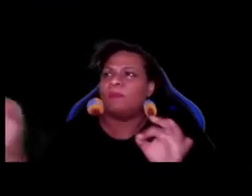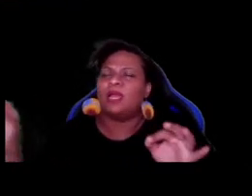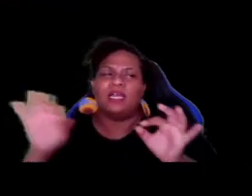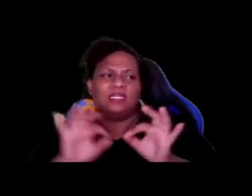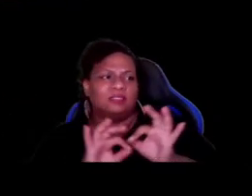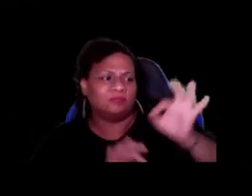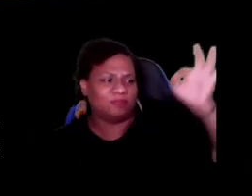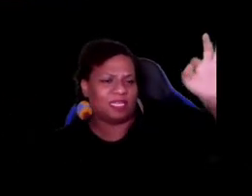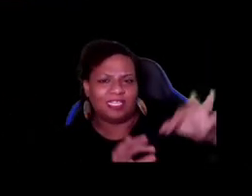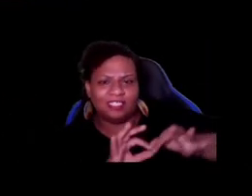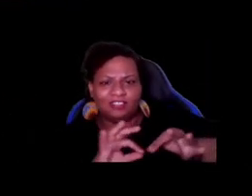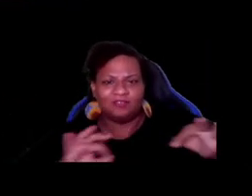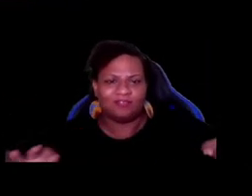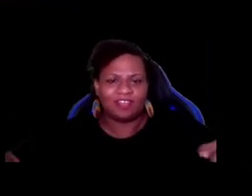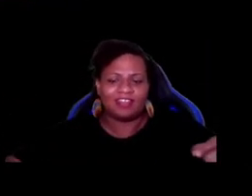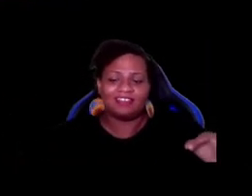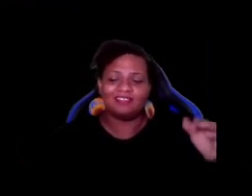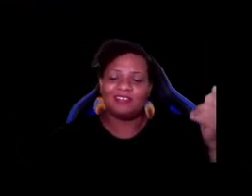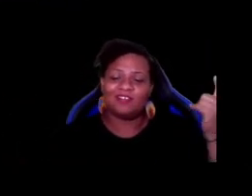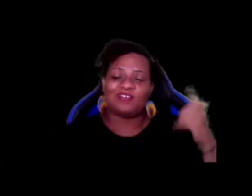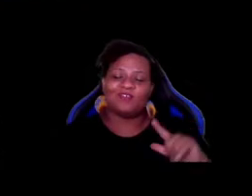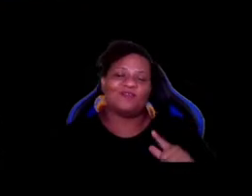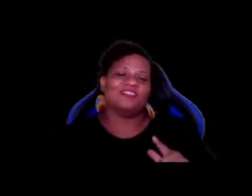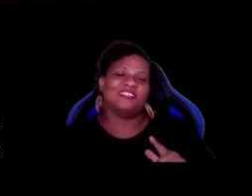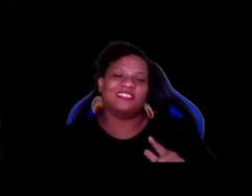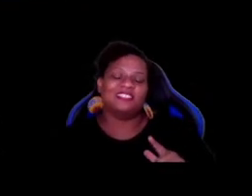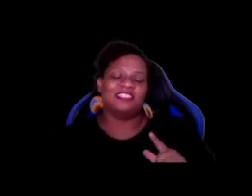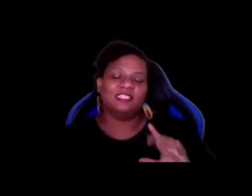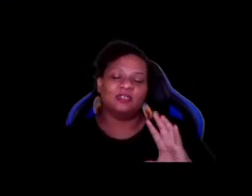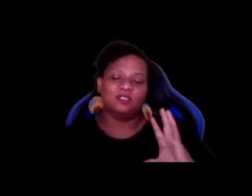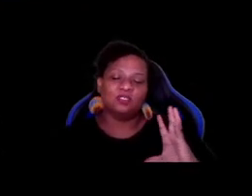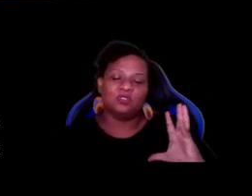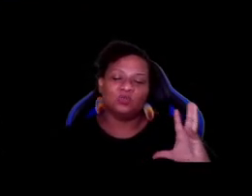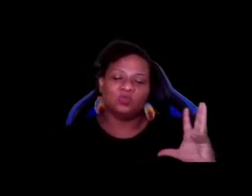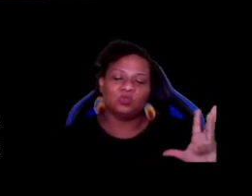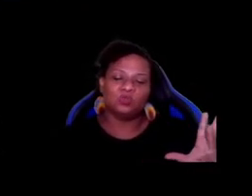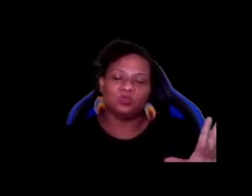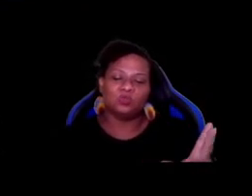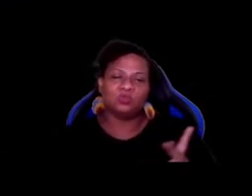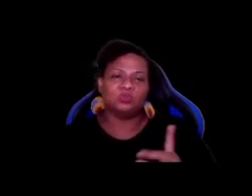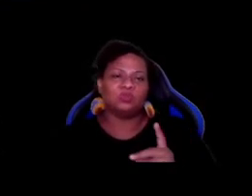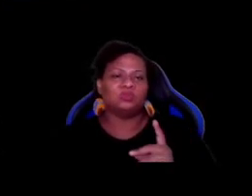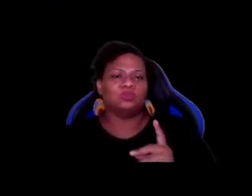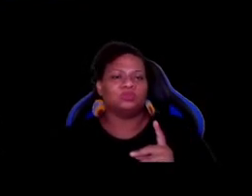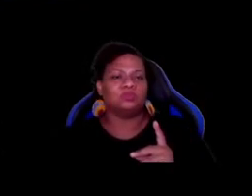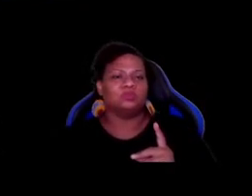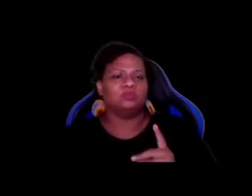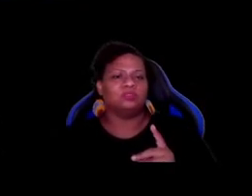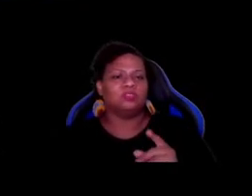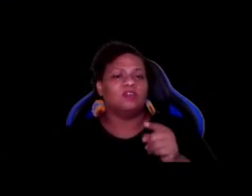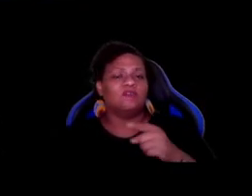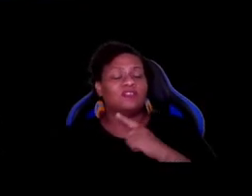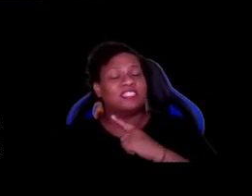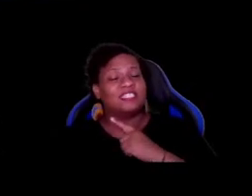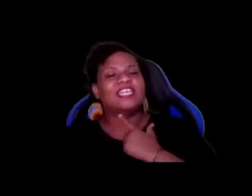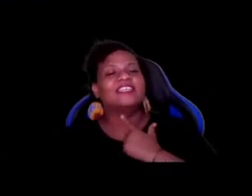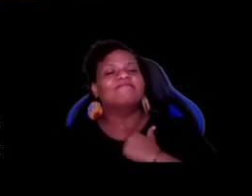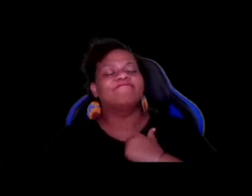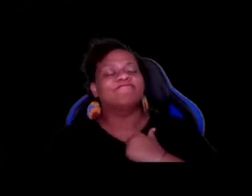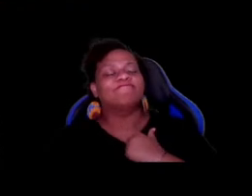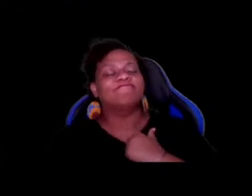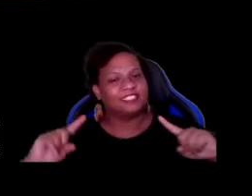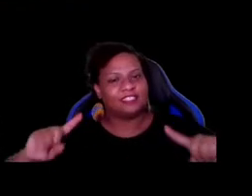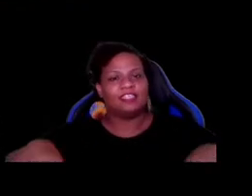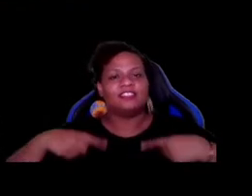aí. Mas, enfim, então, todas essas coisas que você tem que ter como desafio, eu